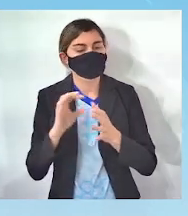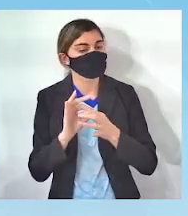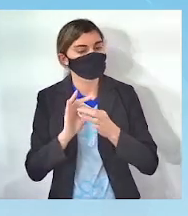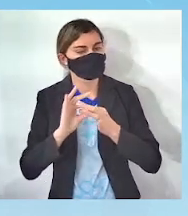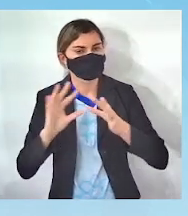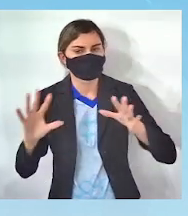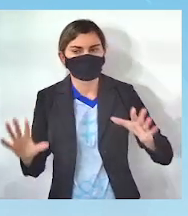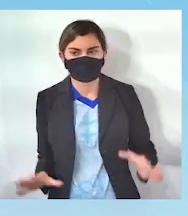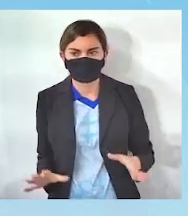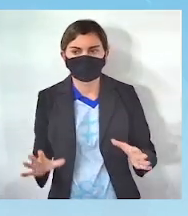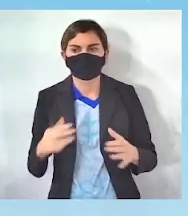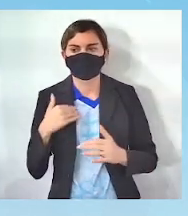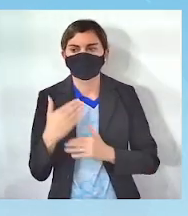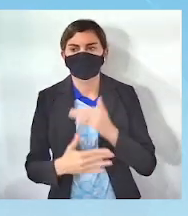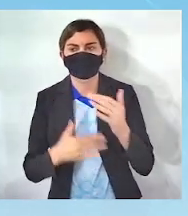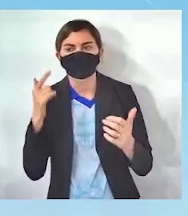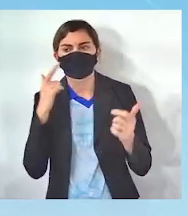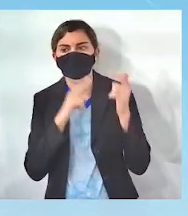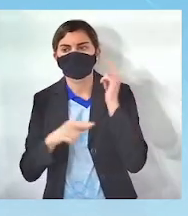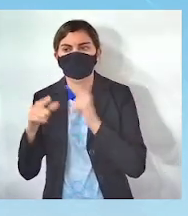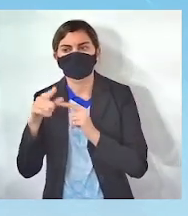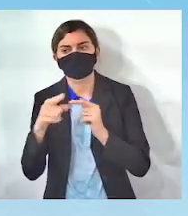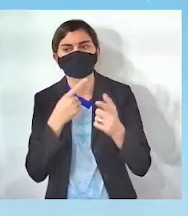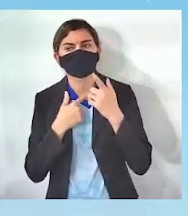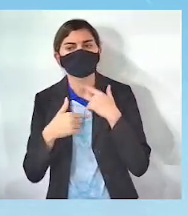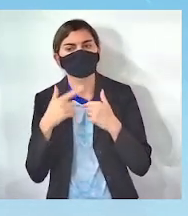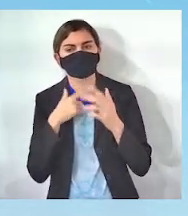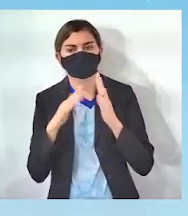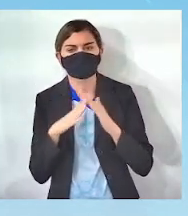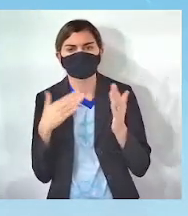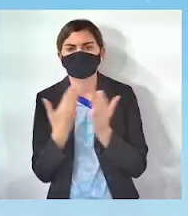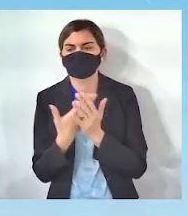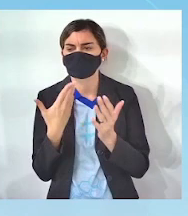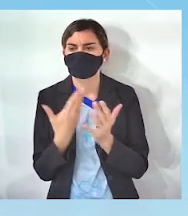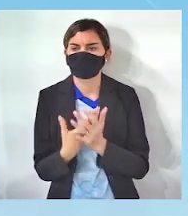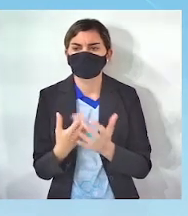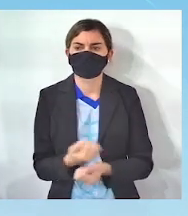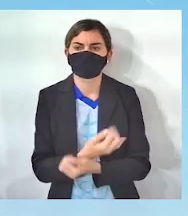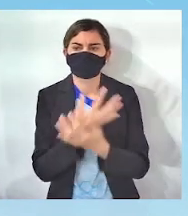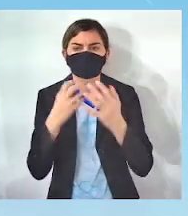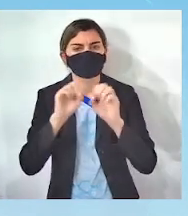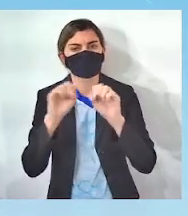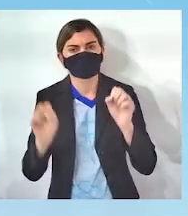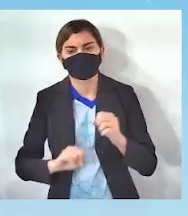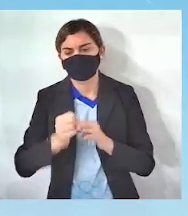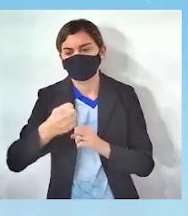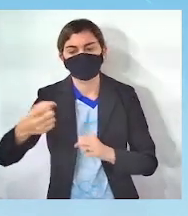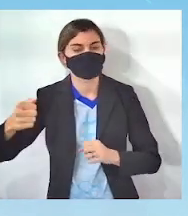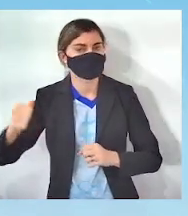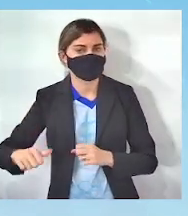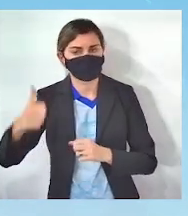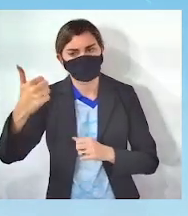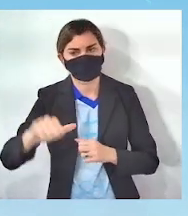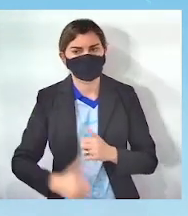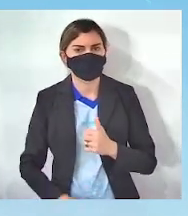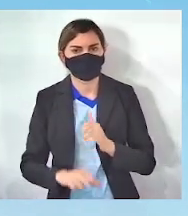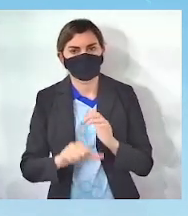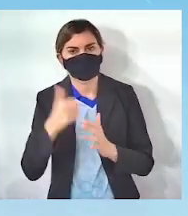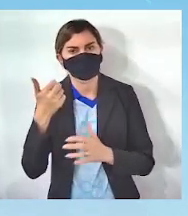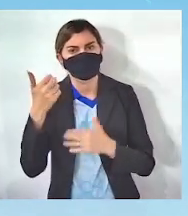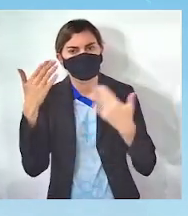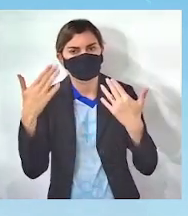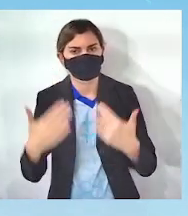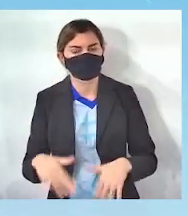permitir alcançar os resultados que você deseja, tanto na escola quanto no sistema seriado de avaliação, o primeiro vestibular que você já